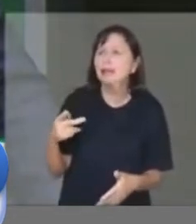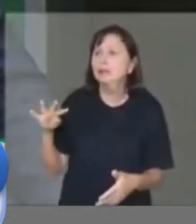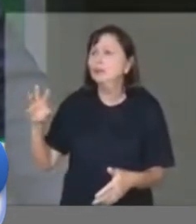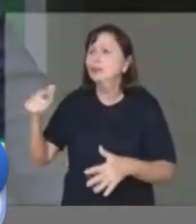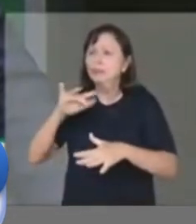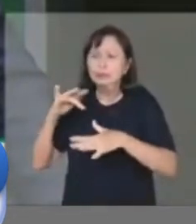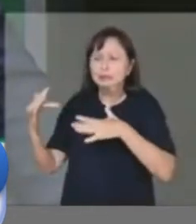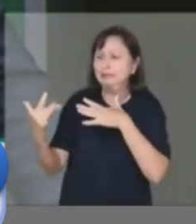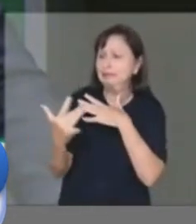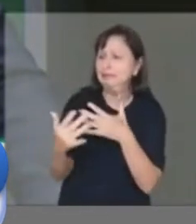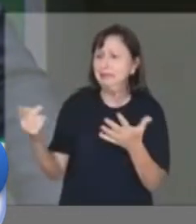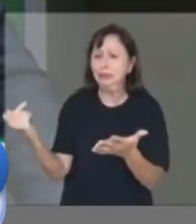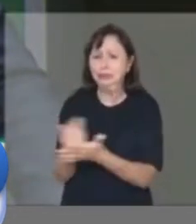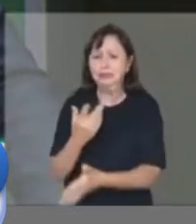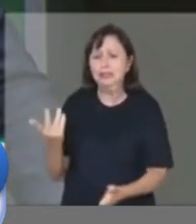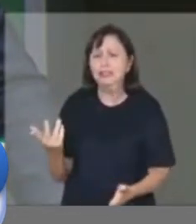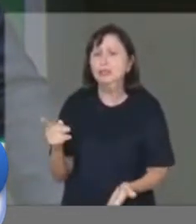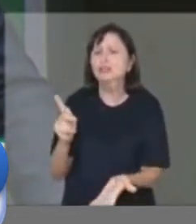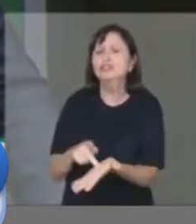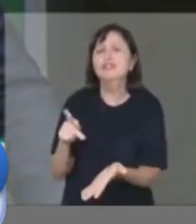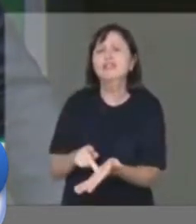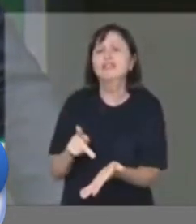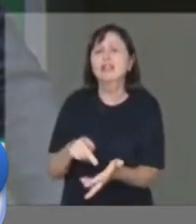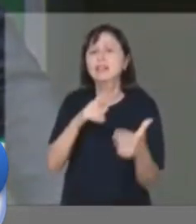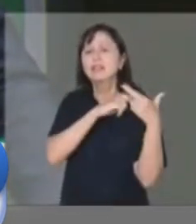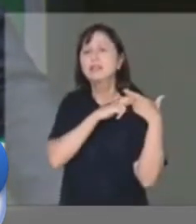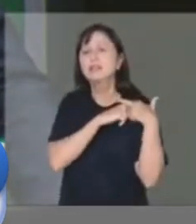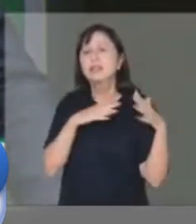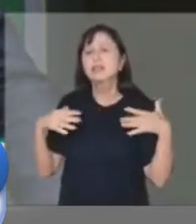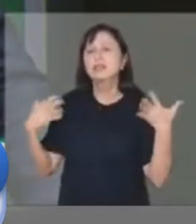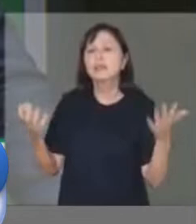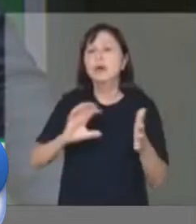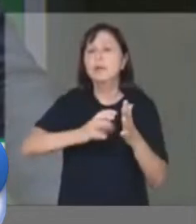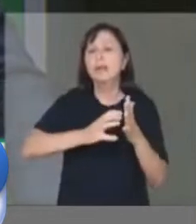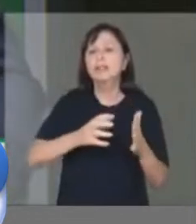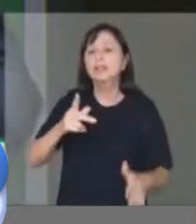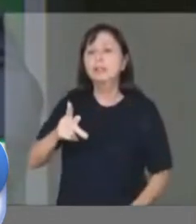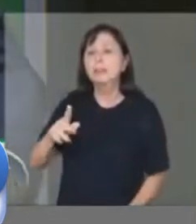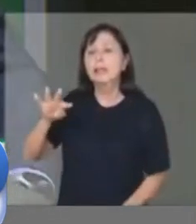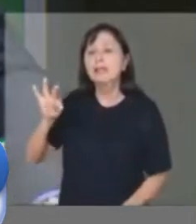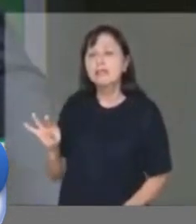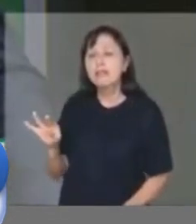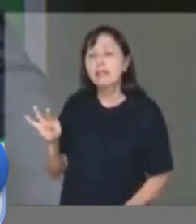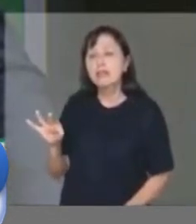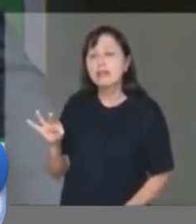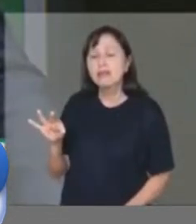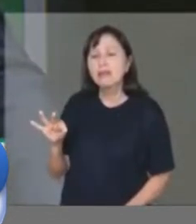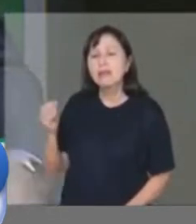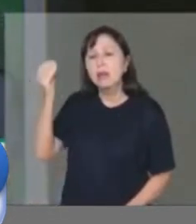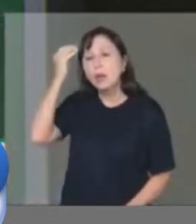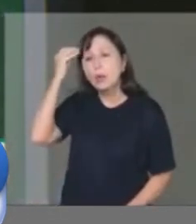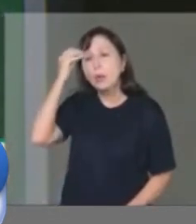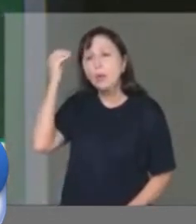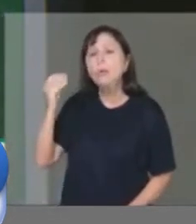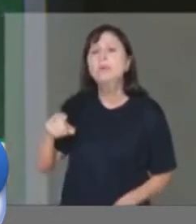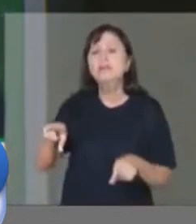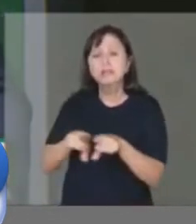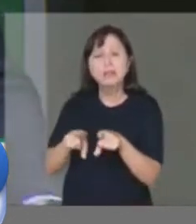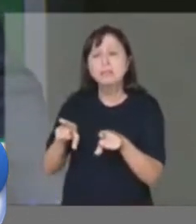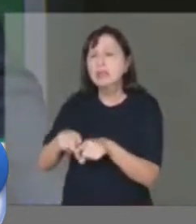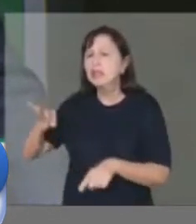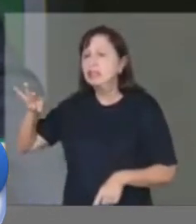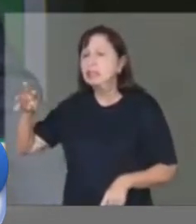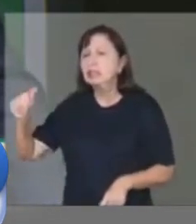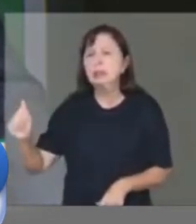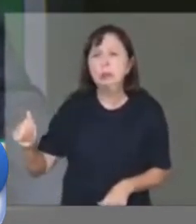comete essas práticas, quem faz isso, é o PT, até mesmo com os MAVs, a militância em ambientes